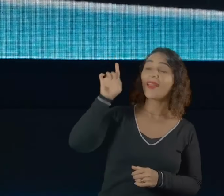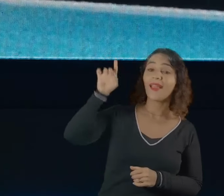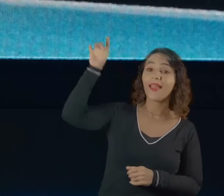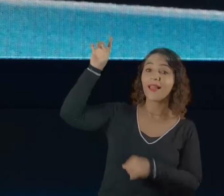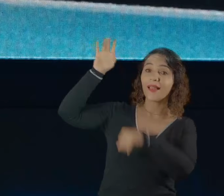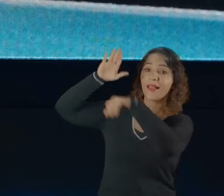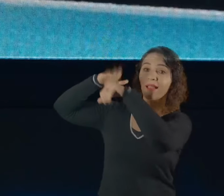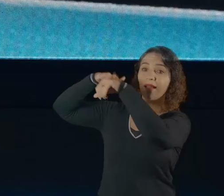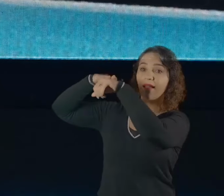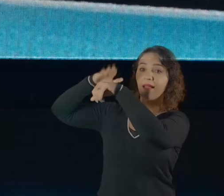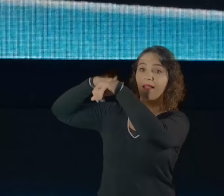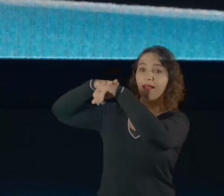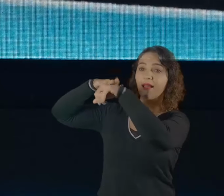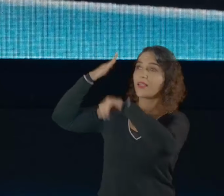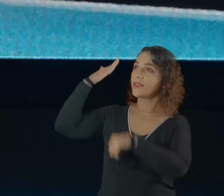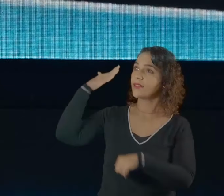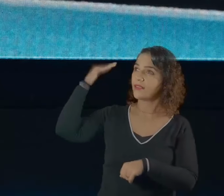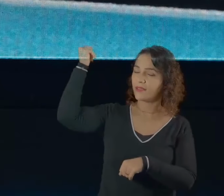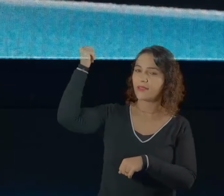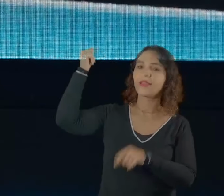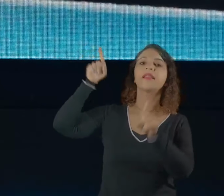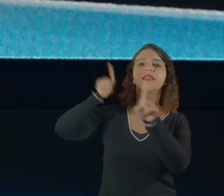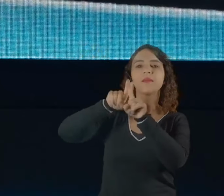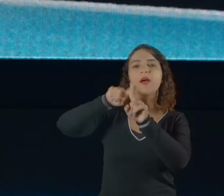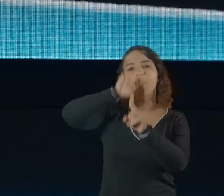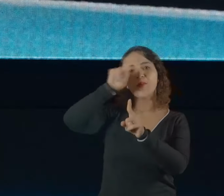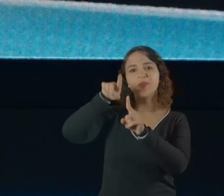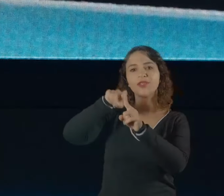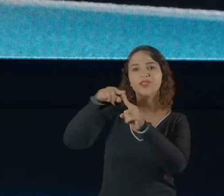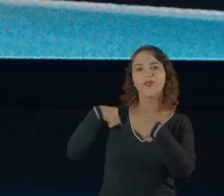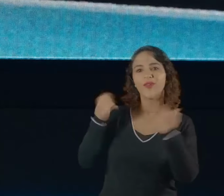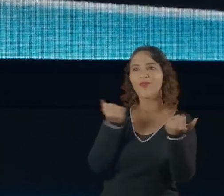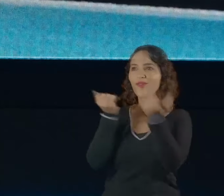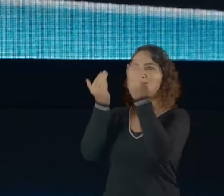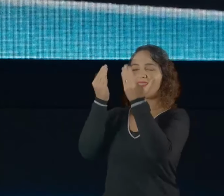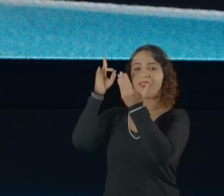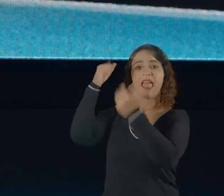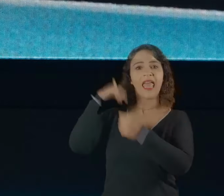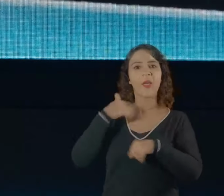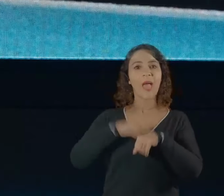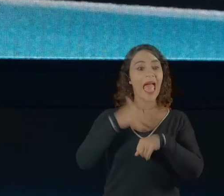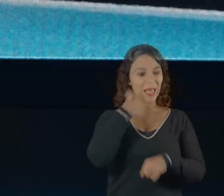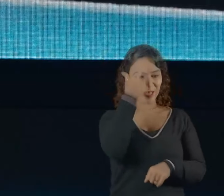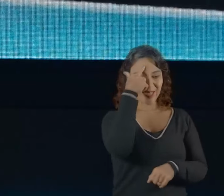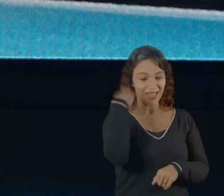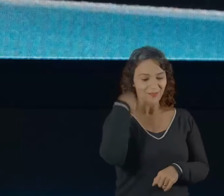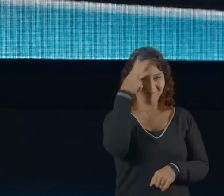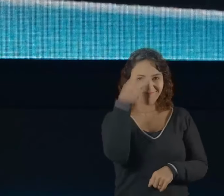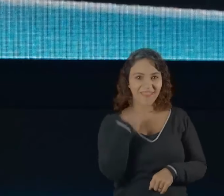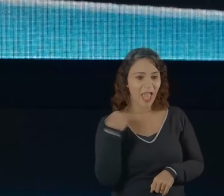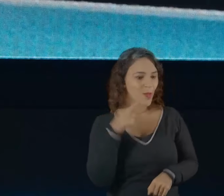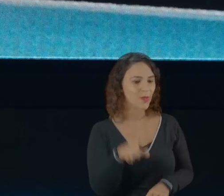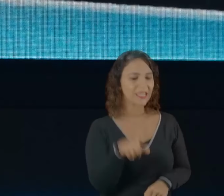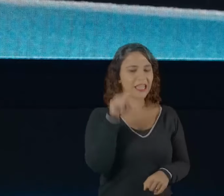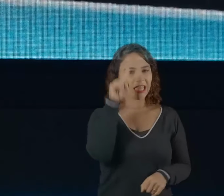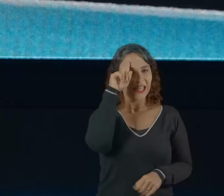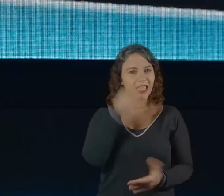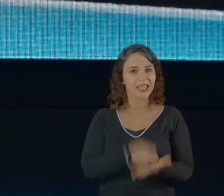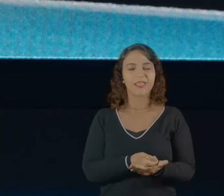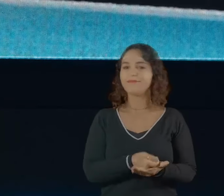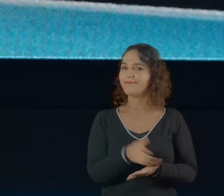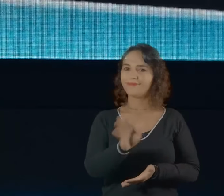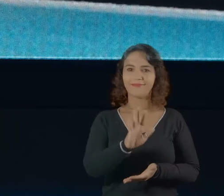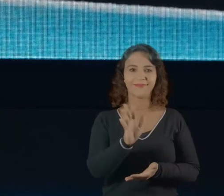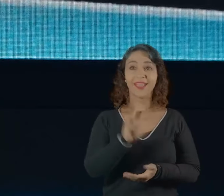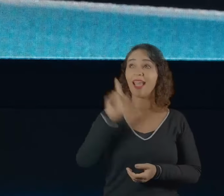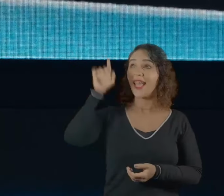Deus e ele é para Deus. Você não escolhe o seu chamado, você não decide o seu chamado.